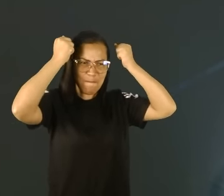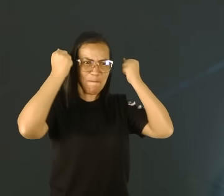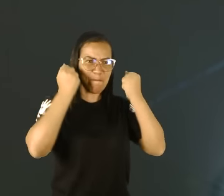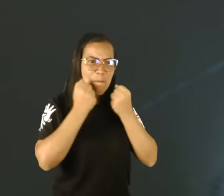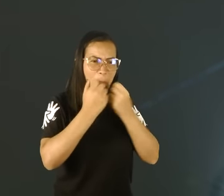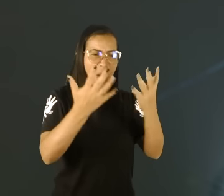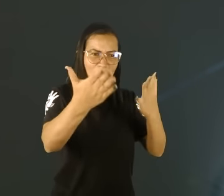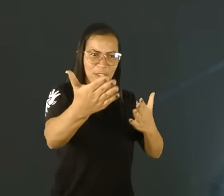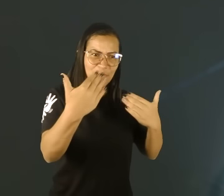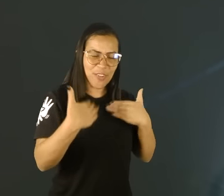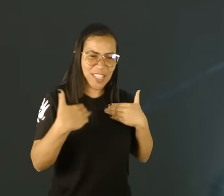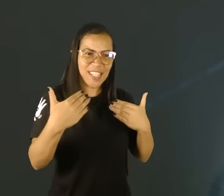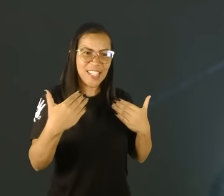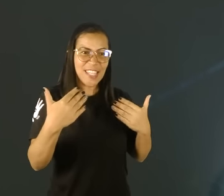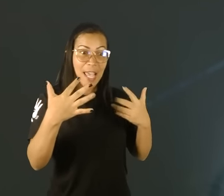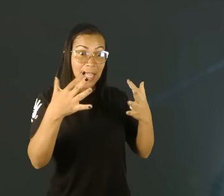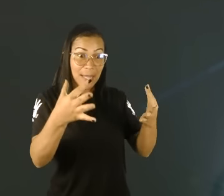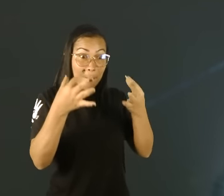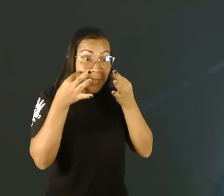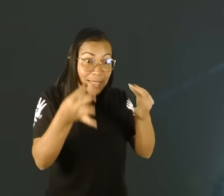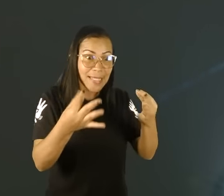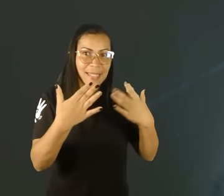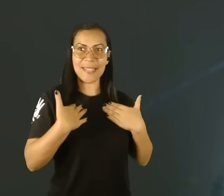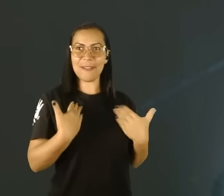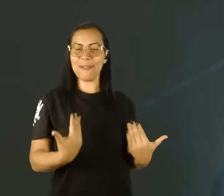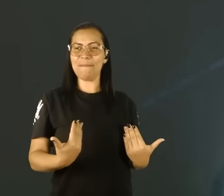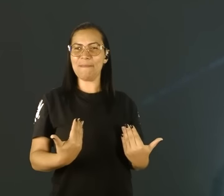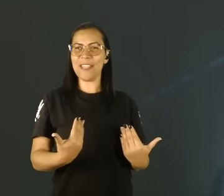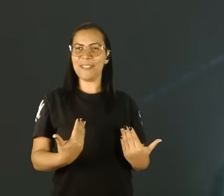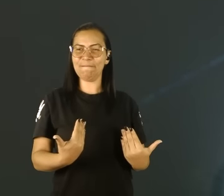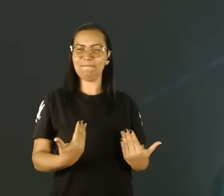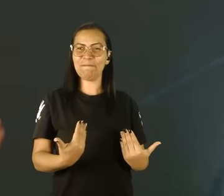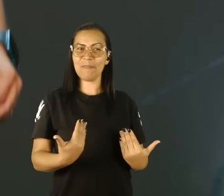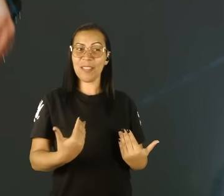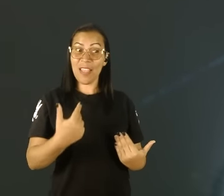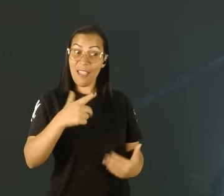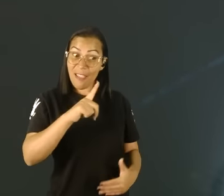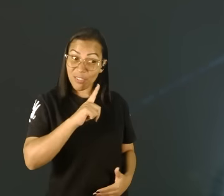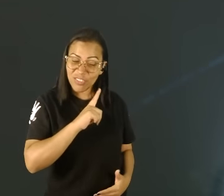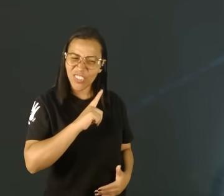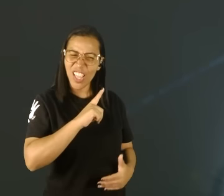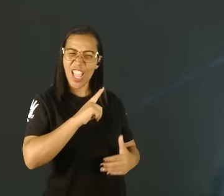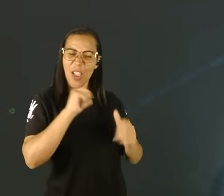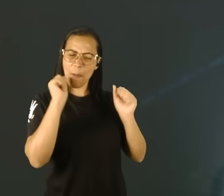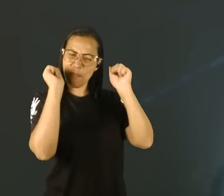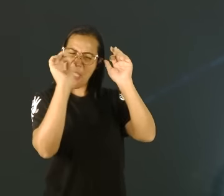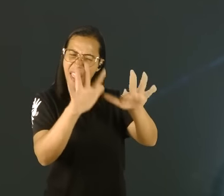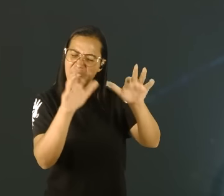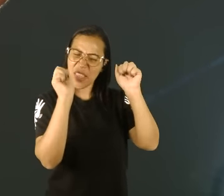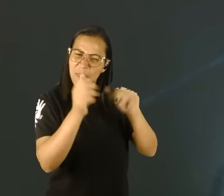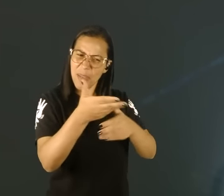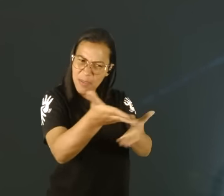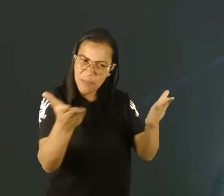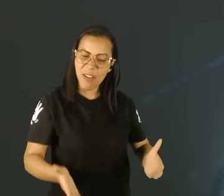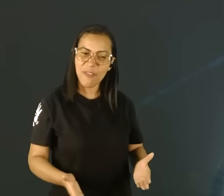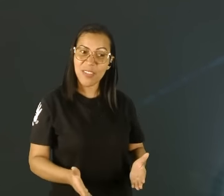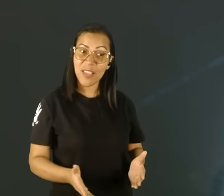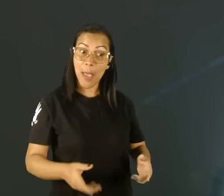você vai deitar sobre uma pedra e eu vou mostrar para você o que eu tenho para você, porque você não para.